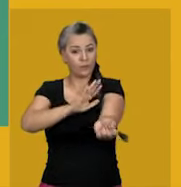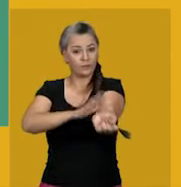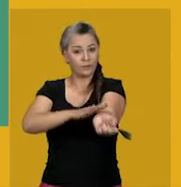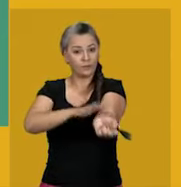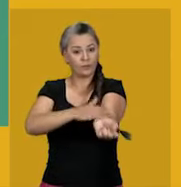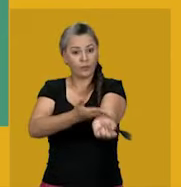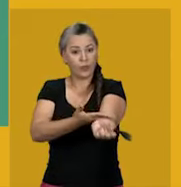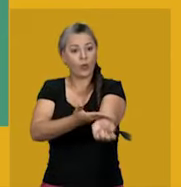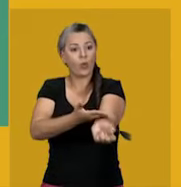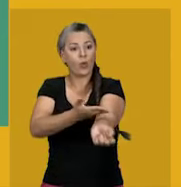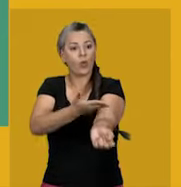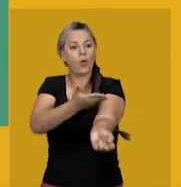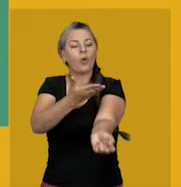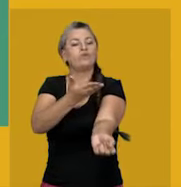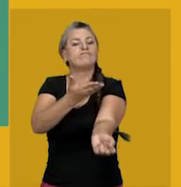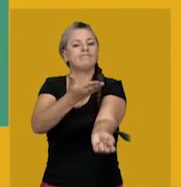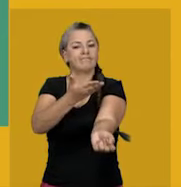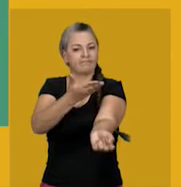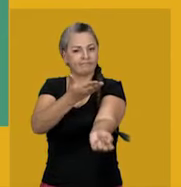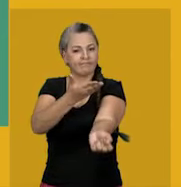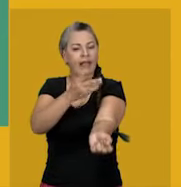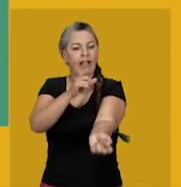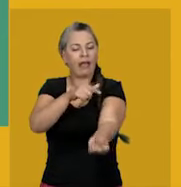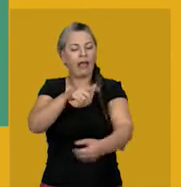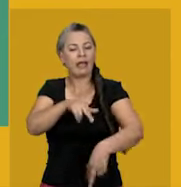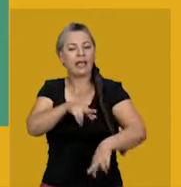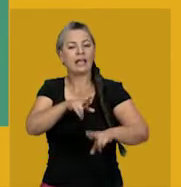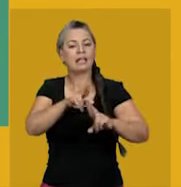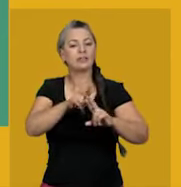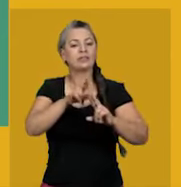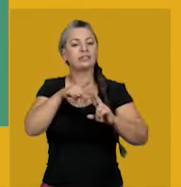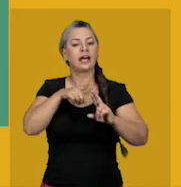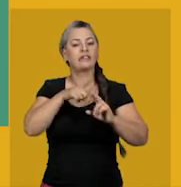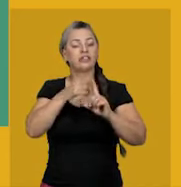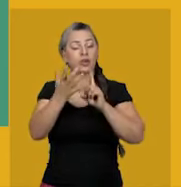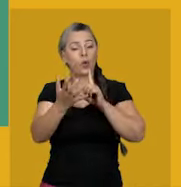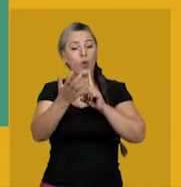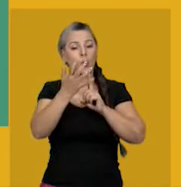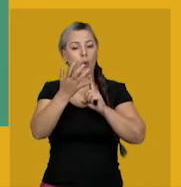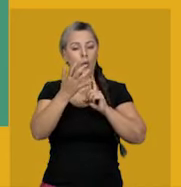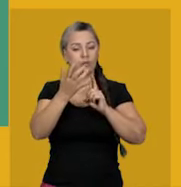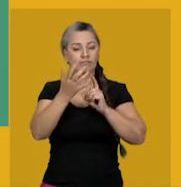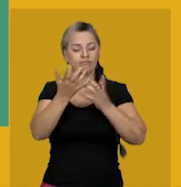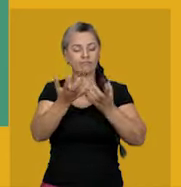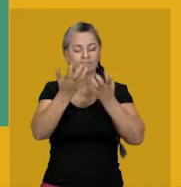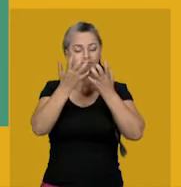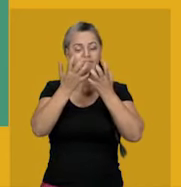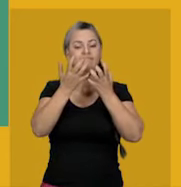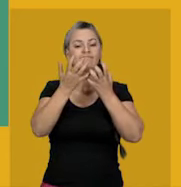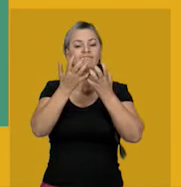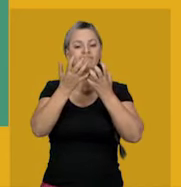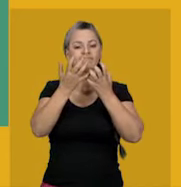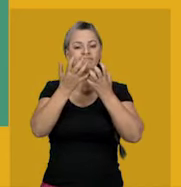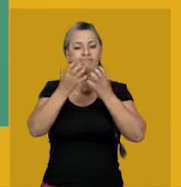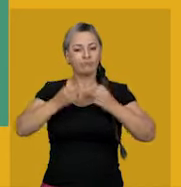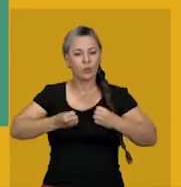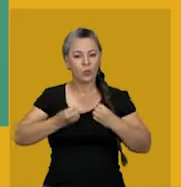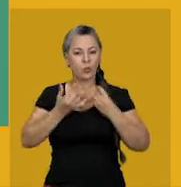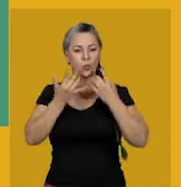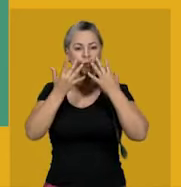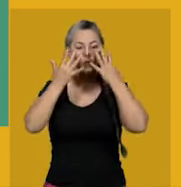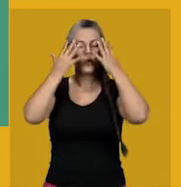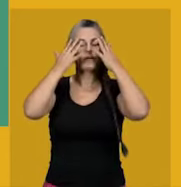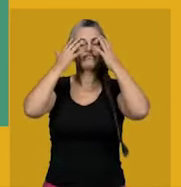do corpo, incluindo o cérebro. Alguém já ouviu falar do AVC? Então, o que é o